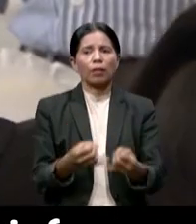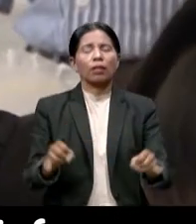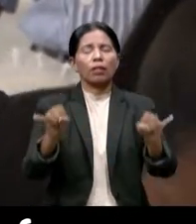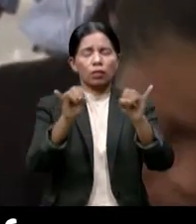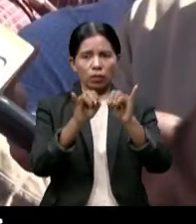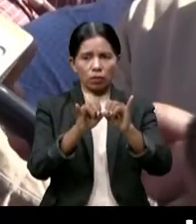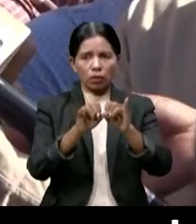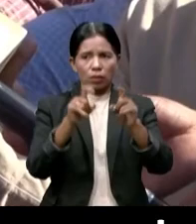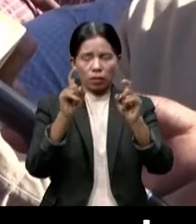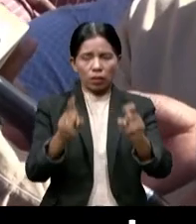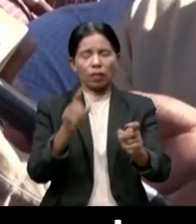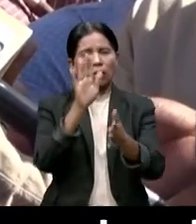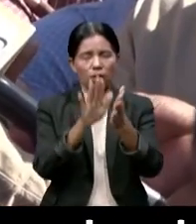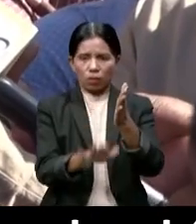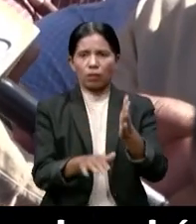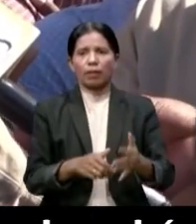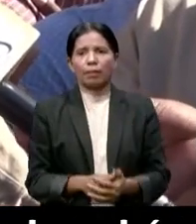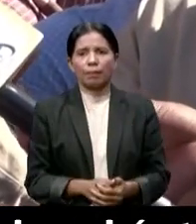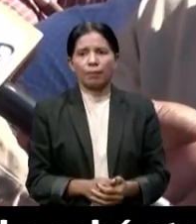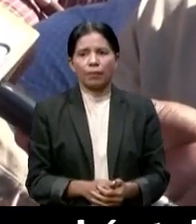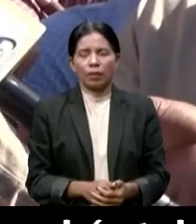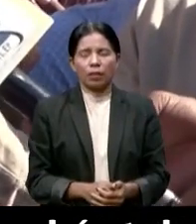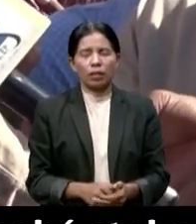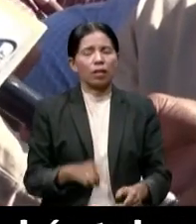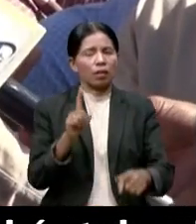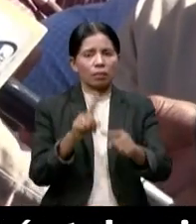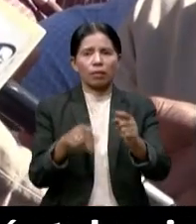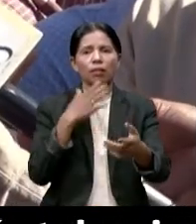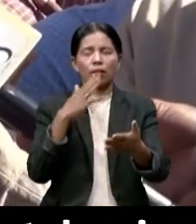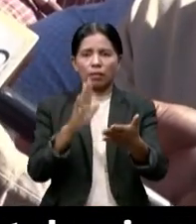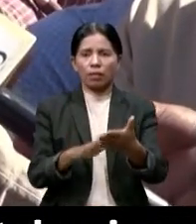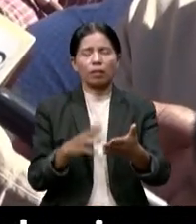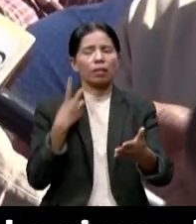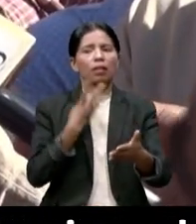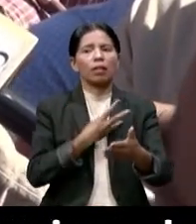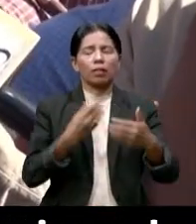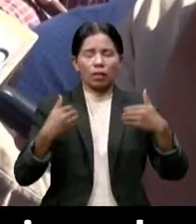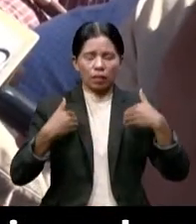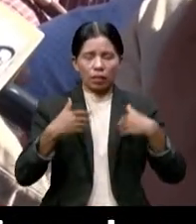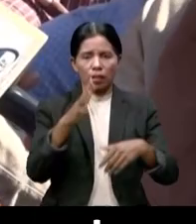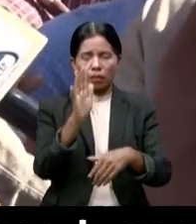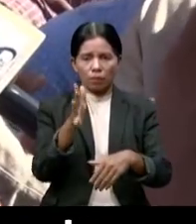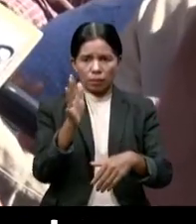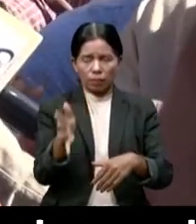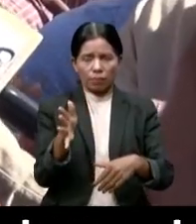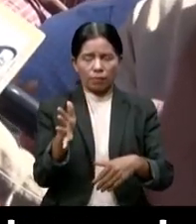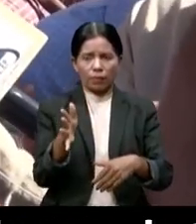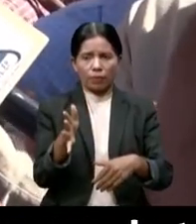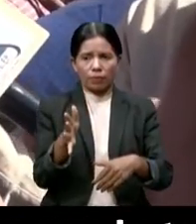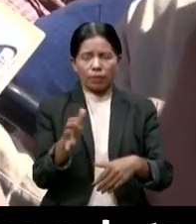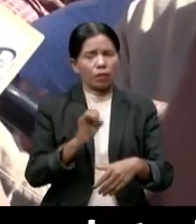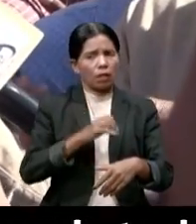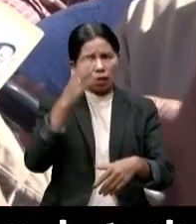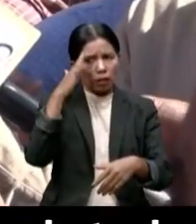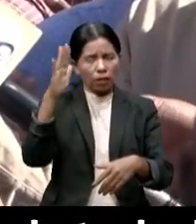autônomos né, tem que acabar, né, abuso. E tá, e aquele 50 e tal. Olha,